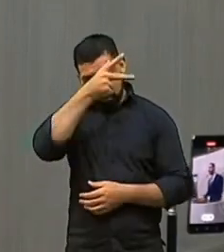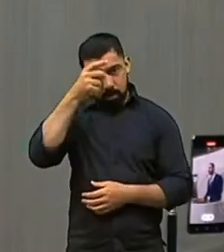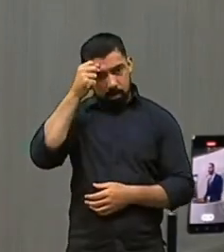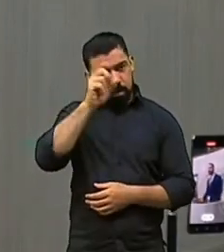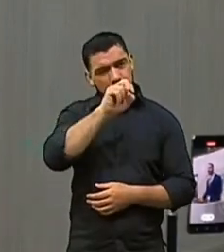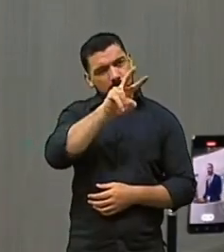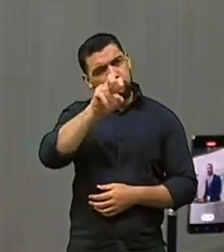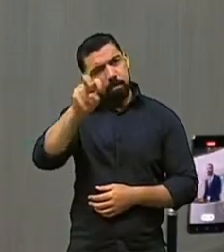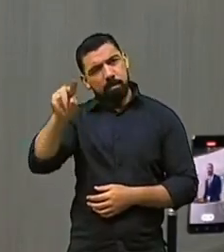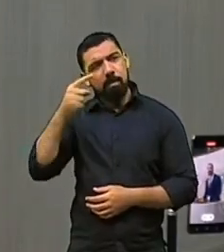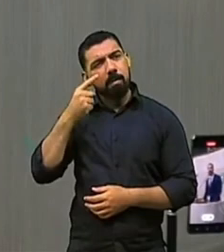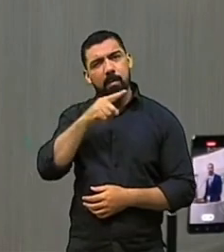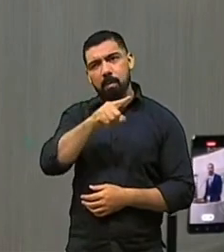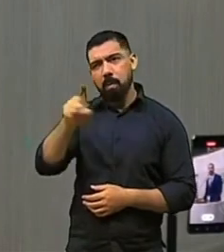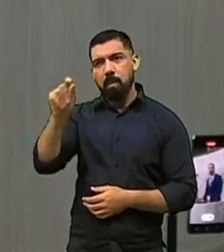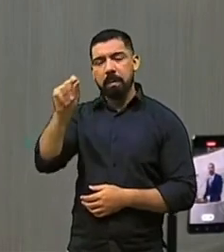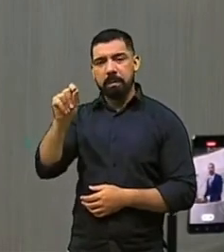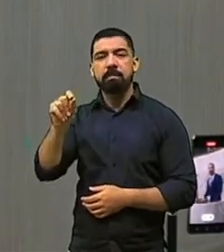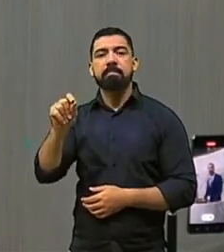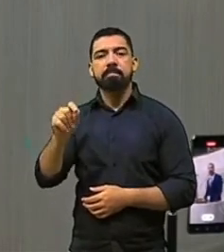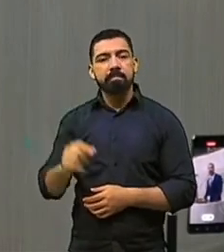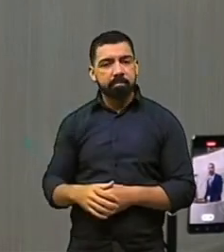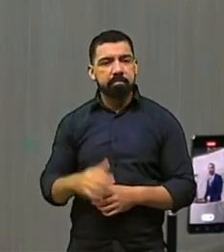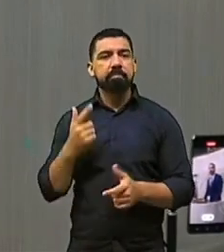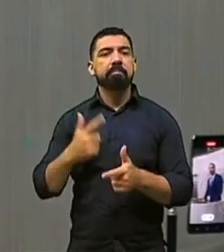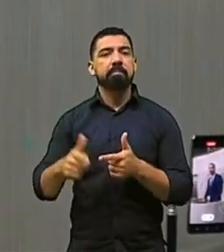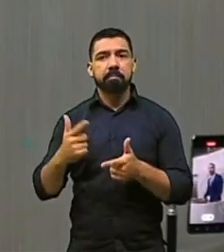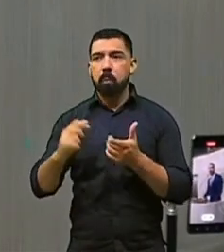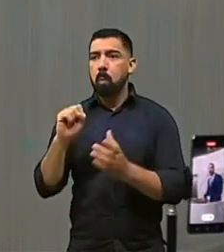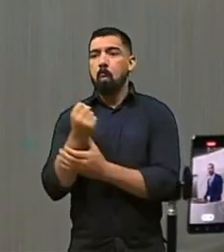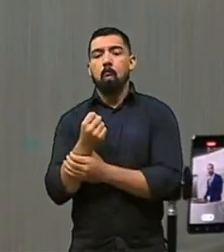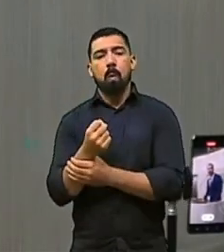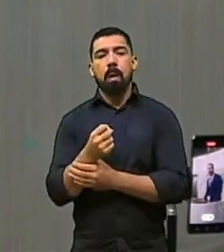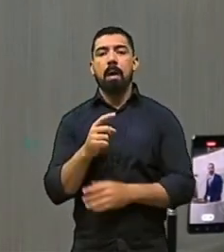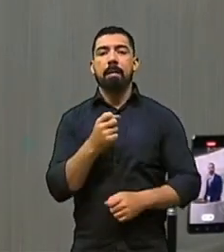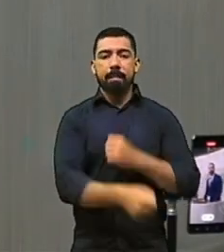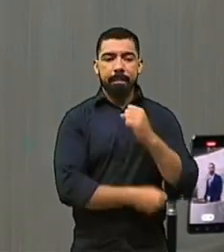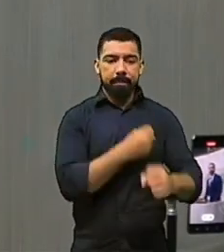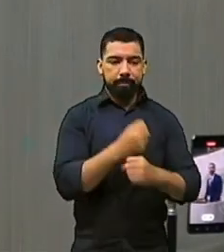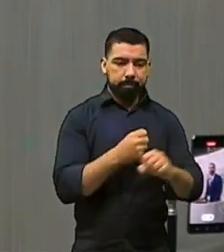essa instabilidade reina, ano sim, ano também,